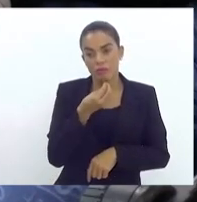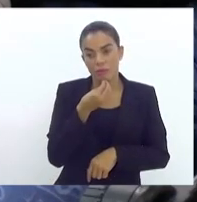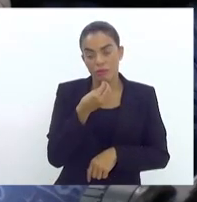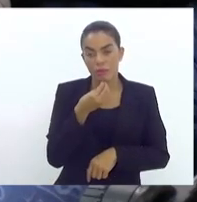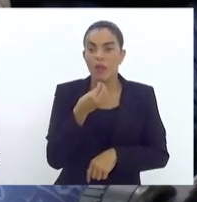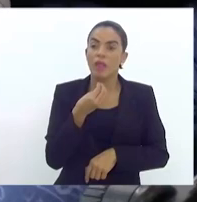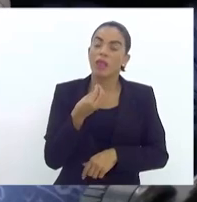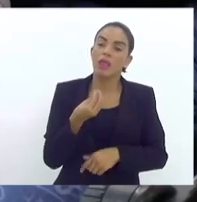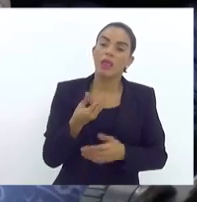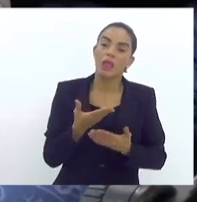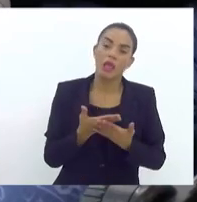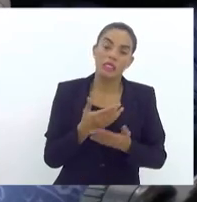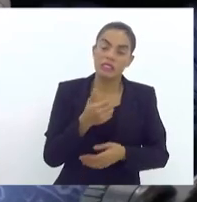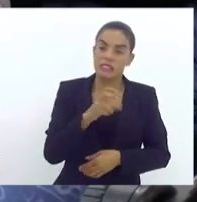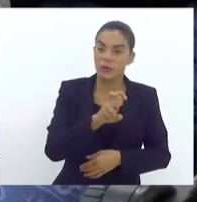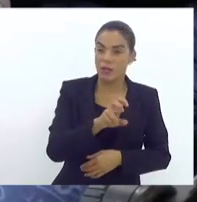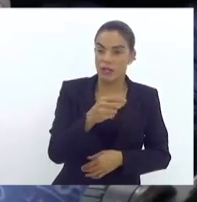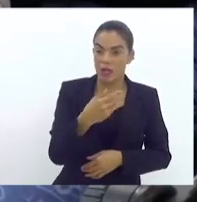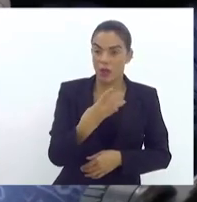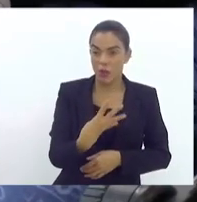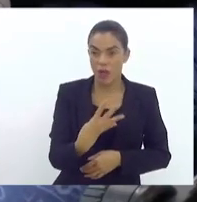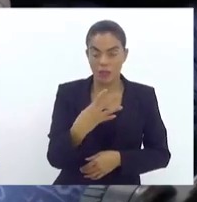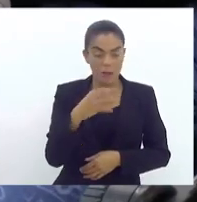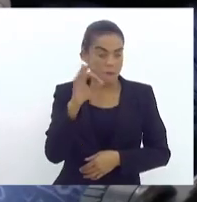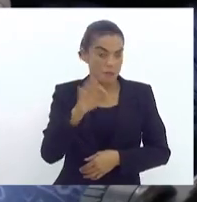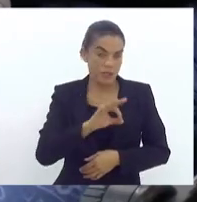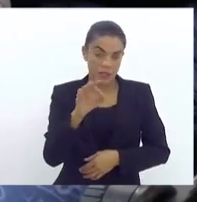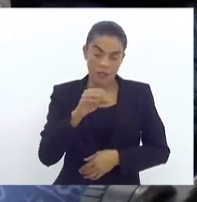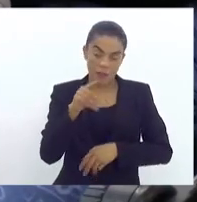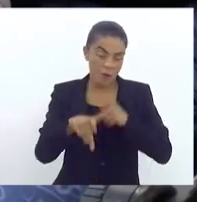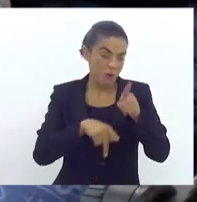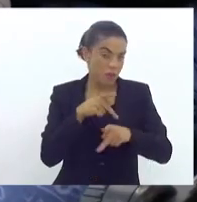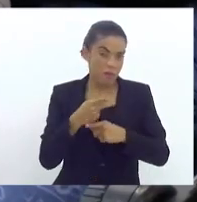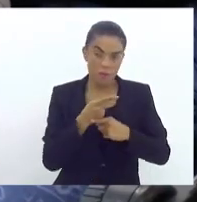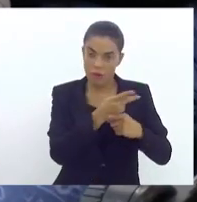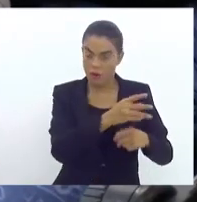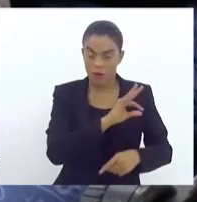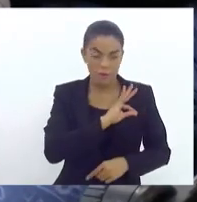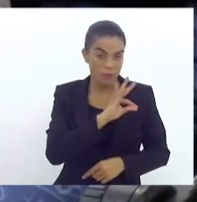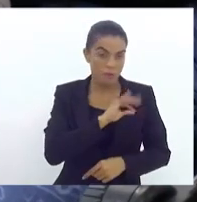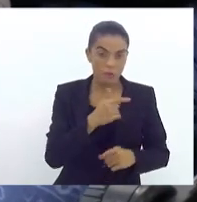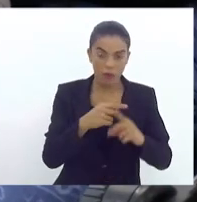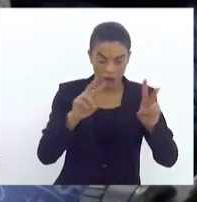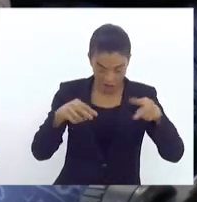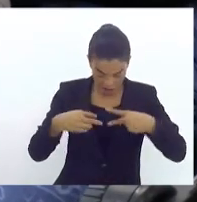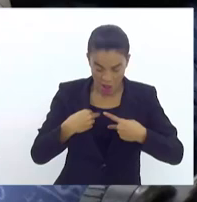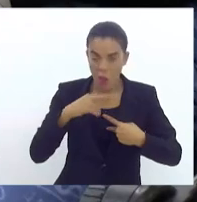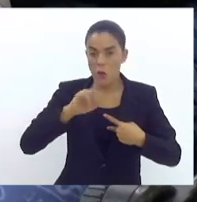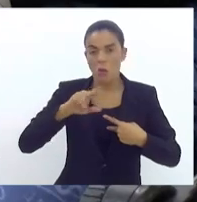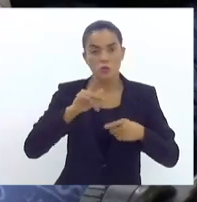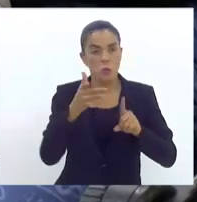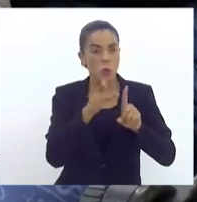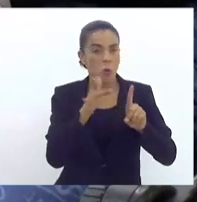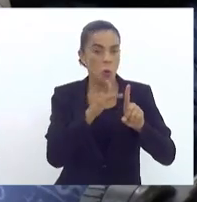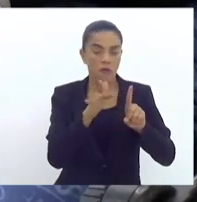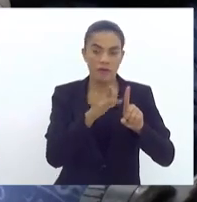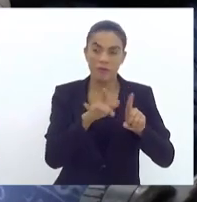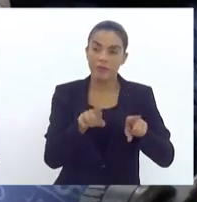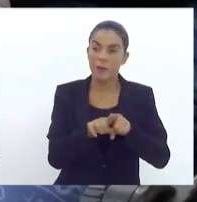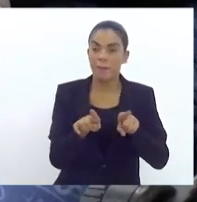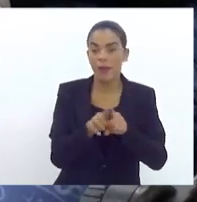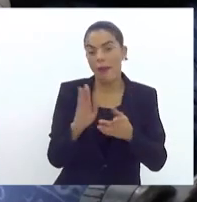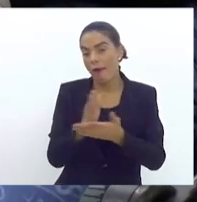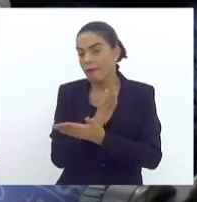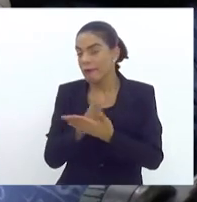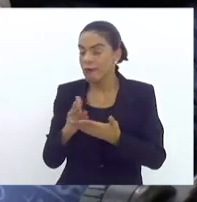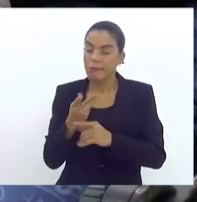subnotificação né 54% de mulher você quer procurar uma polícia porque acho que não são vítima de crime né e aquelas que se consideram vítimas de crime não vão na delegacia com